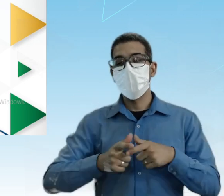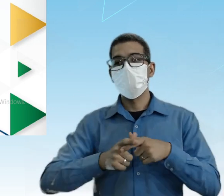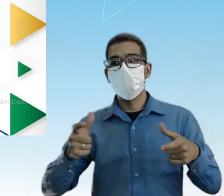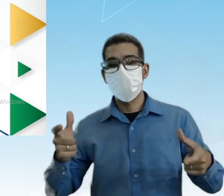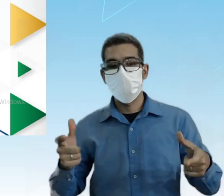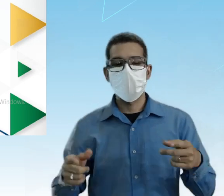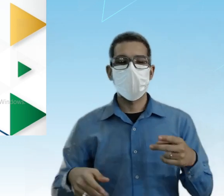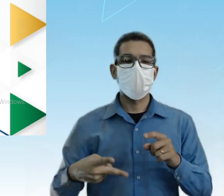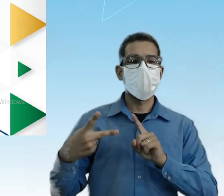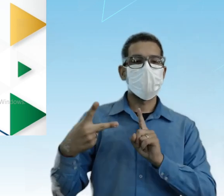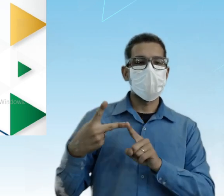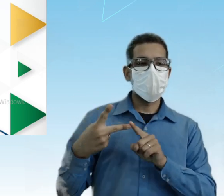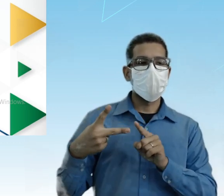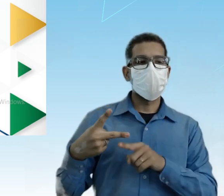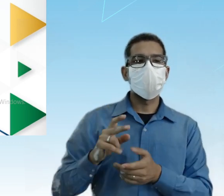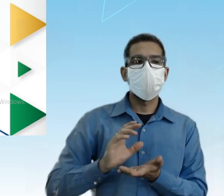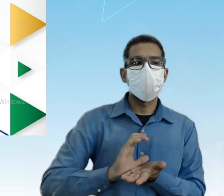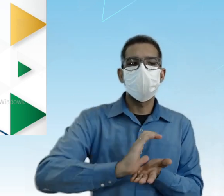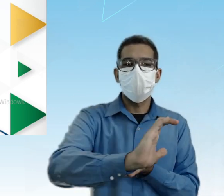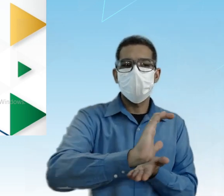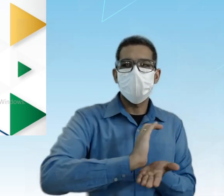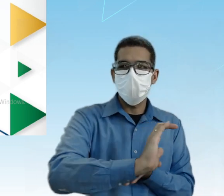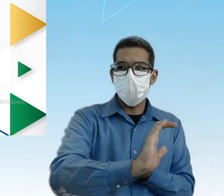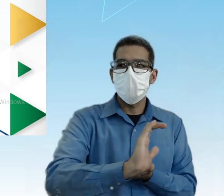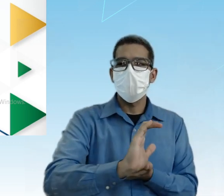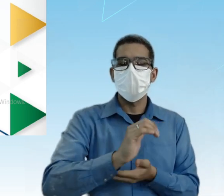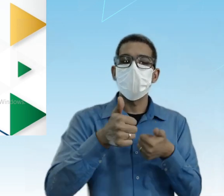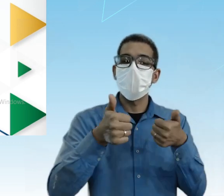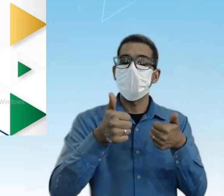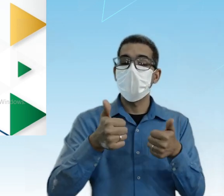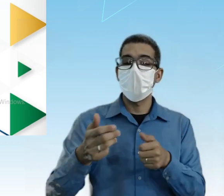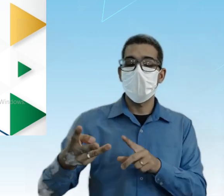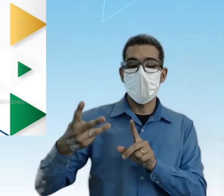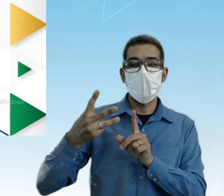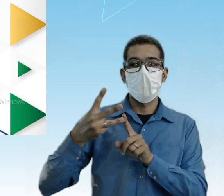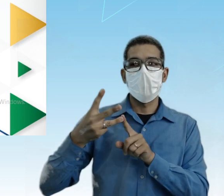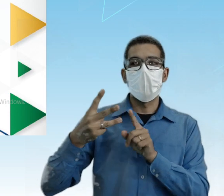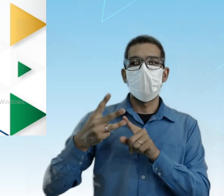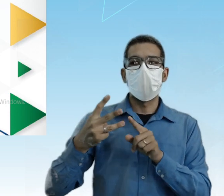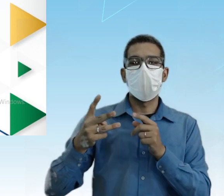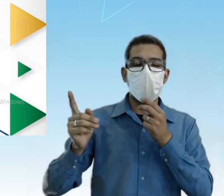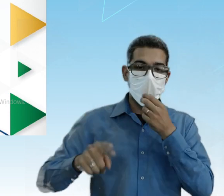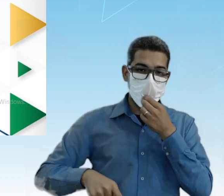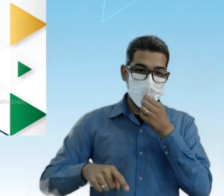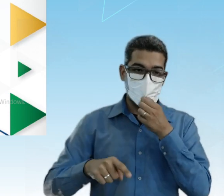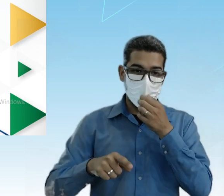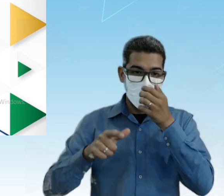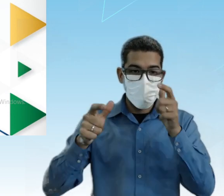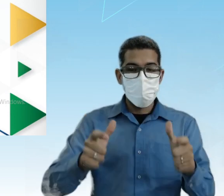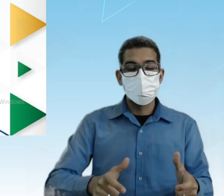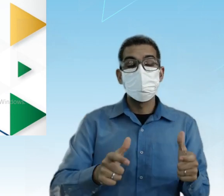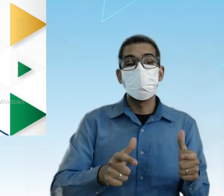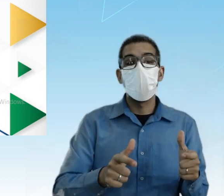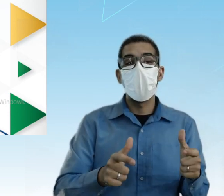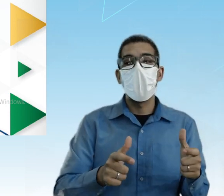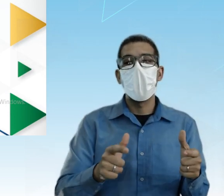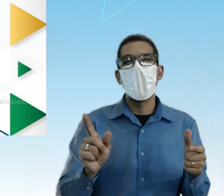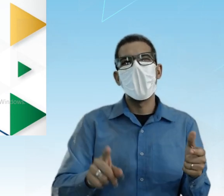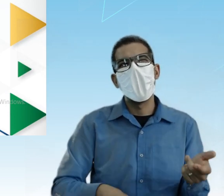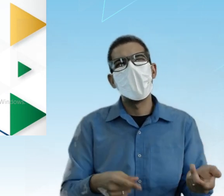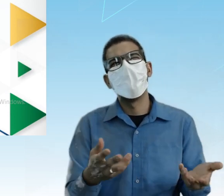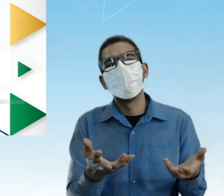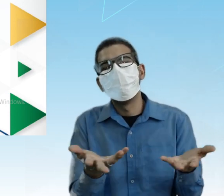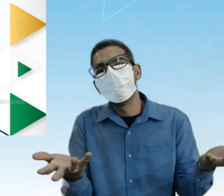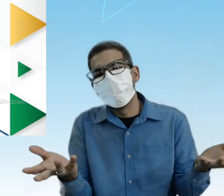disponibilizando recursos para essa distribuição, está super adequada. E por último, quando o lugar é tananã, que é uma